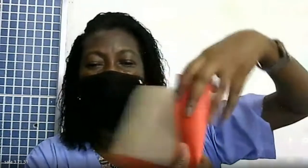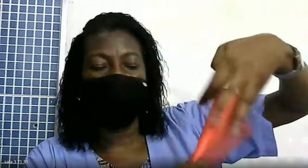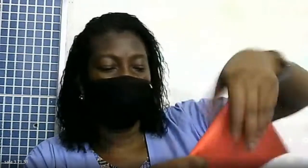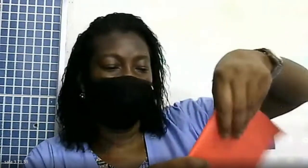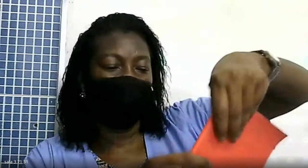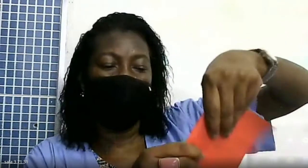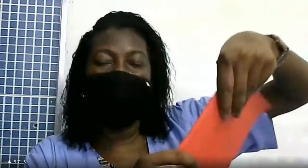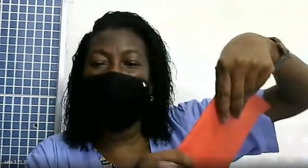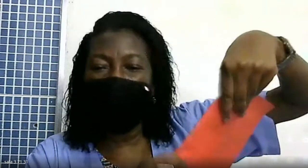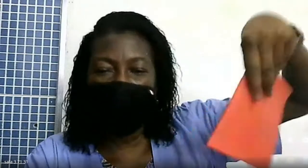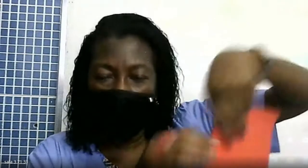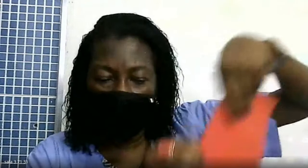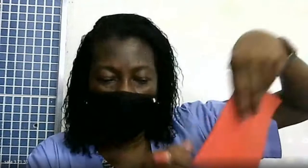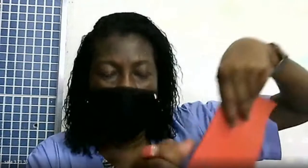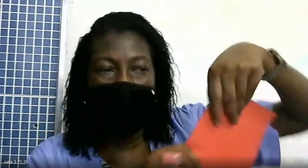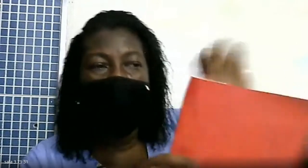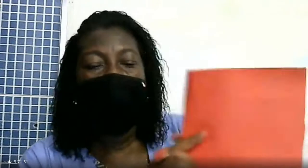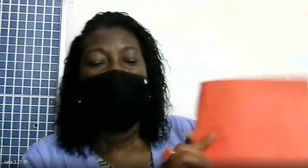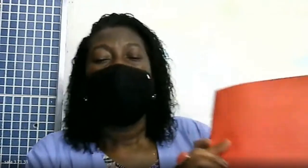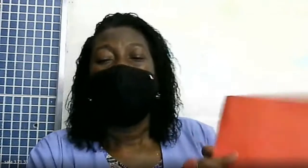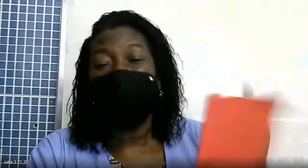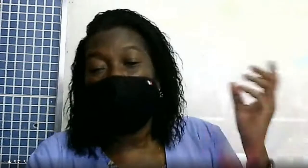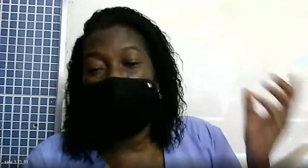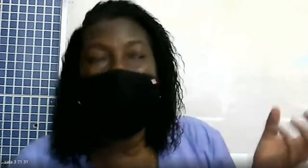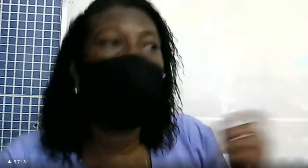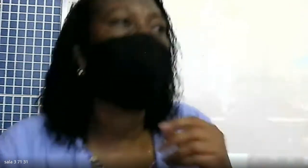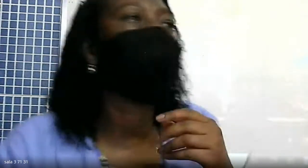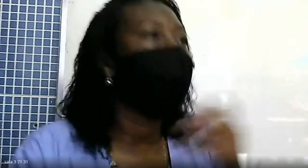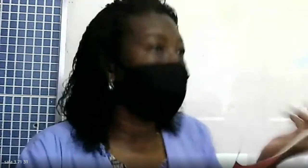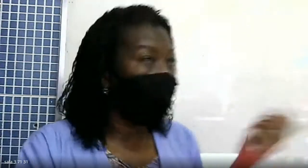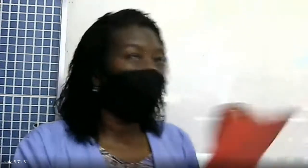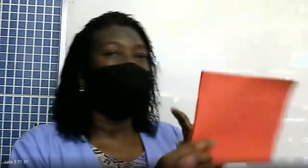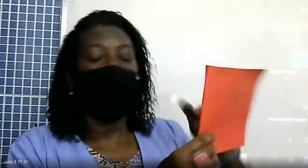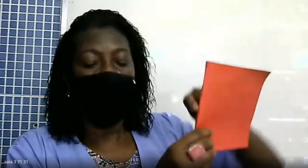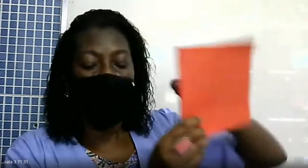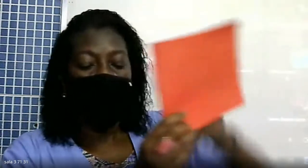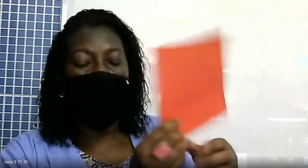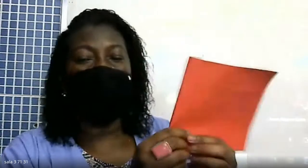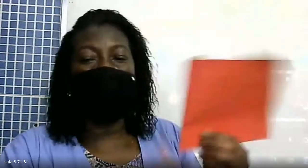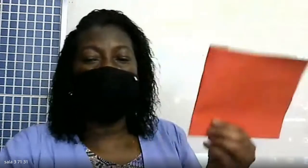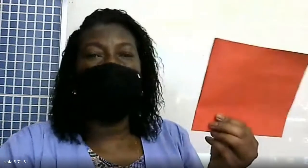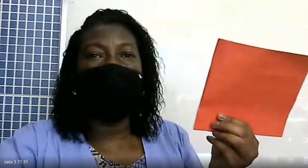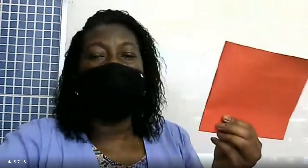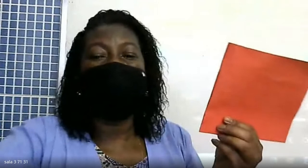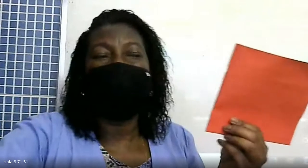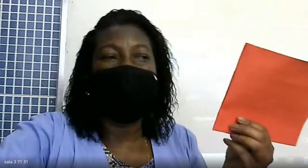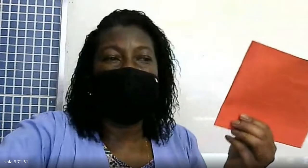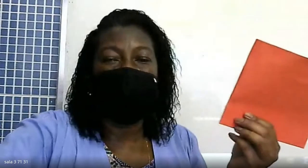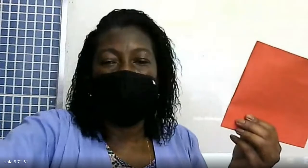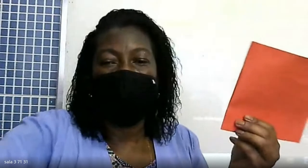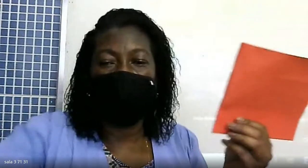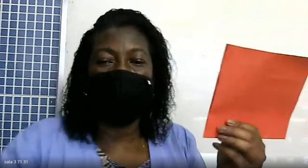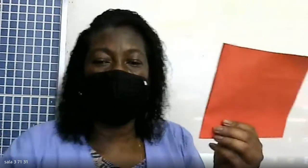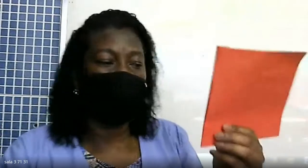dele, coisa bem simples, tá? A gente já trabalhou simetria, né? Então, eu desenho aqui a